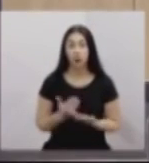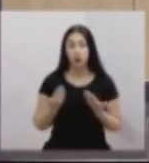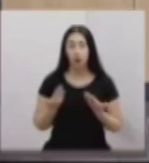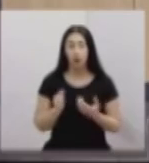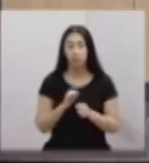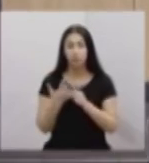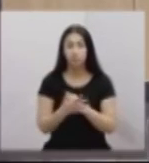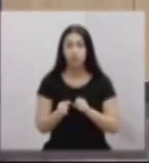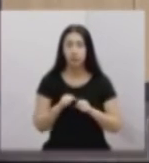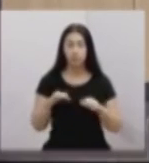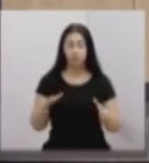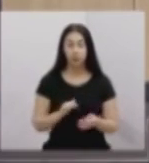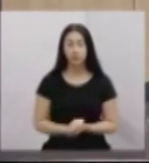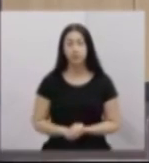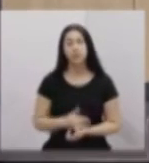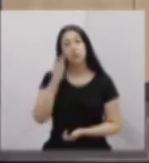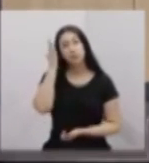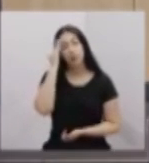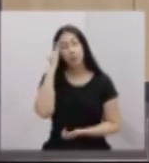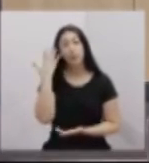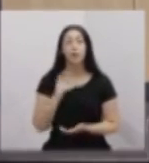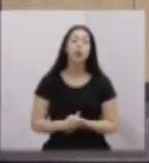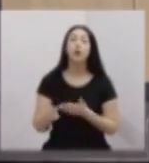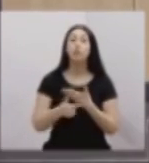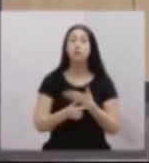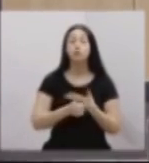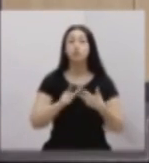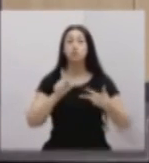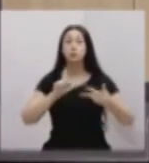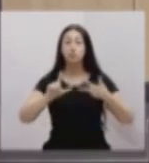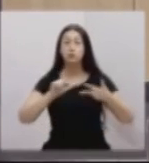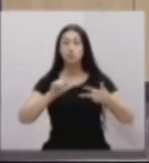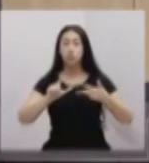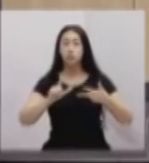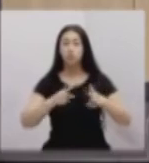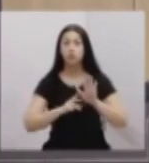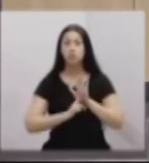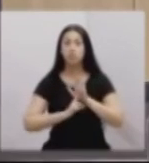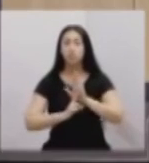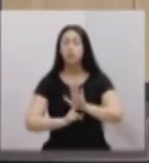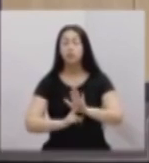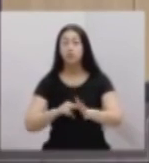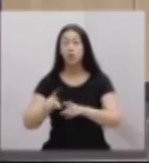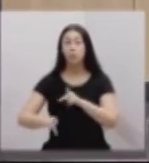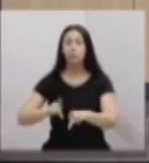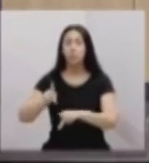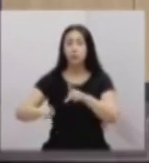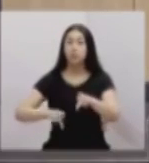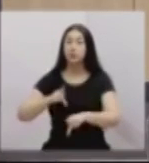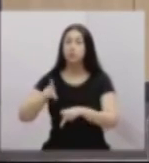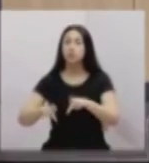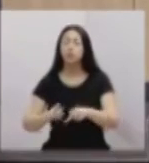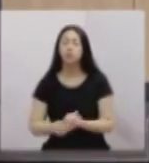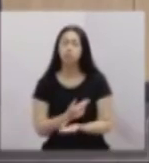de coronavírus, considerando que a função do Legislativo Municipal representar a população em